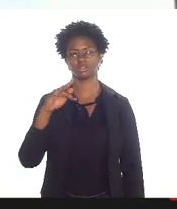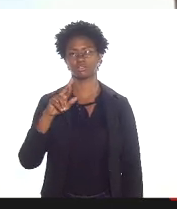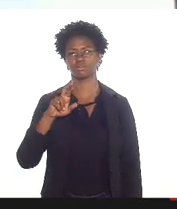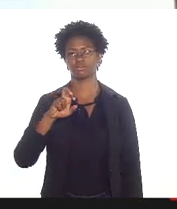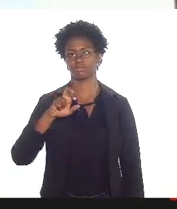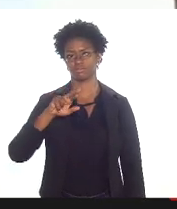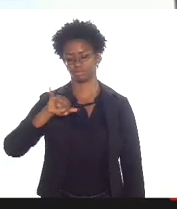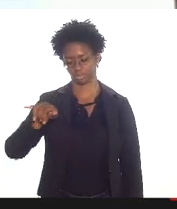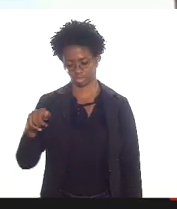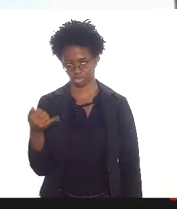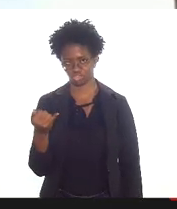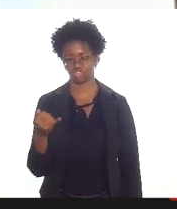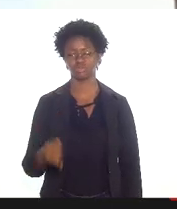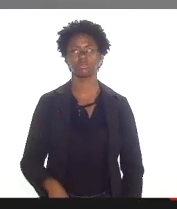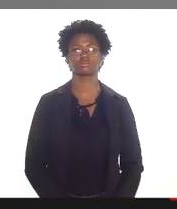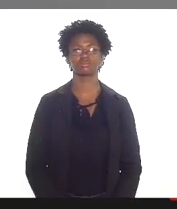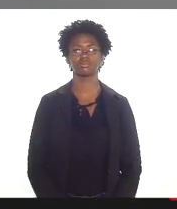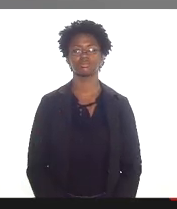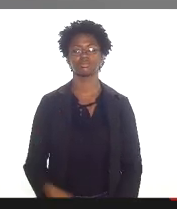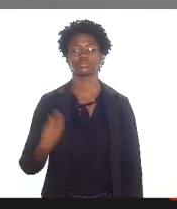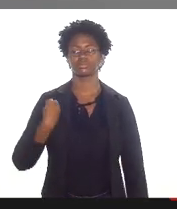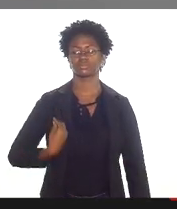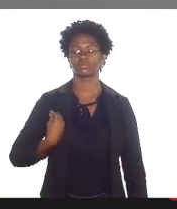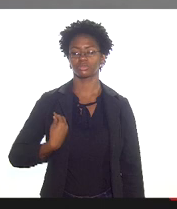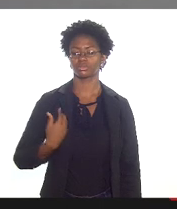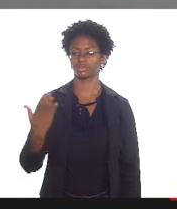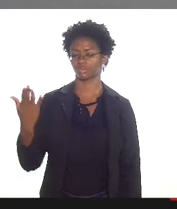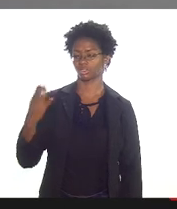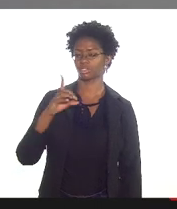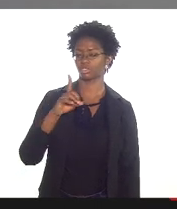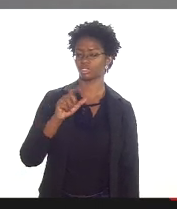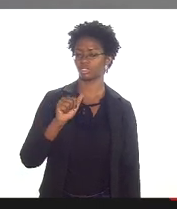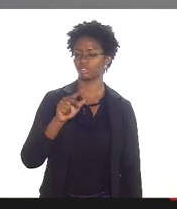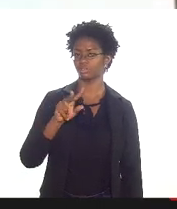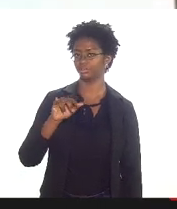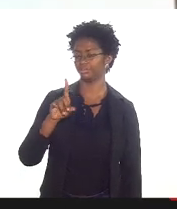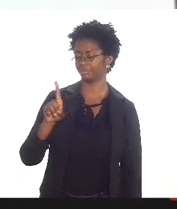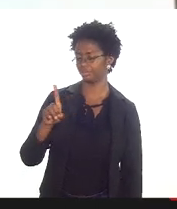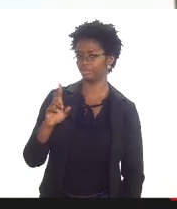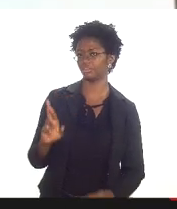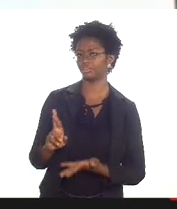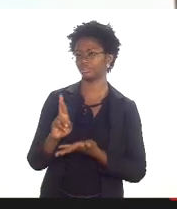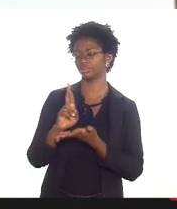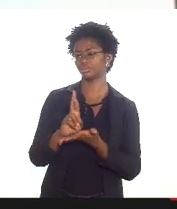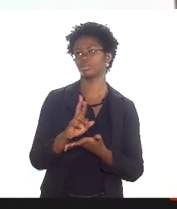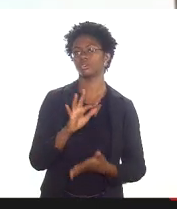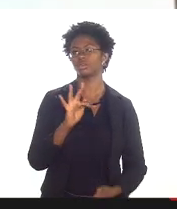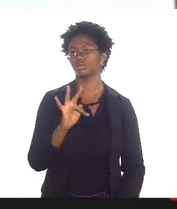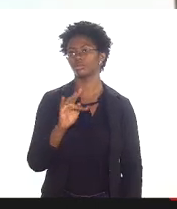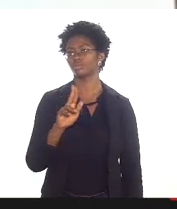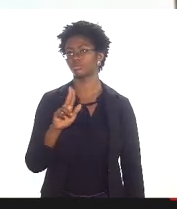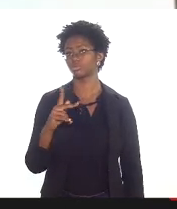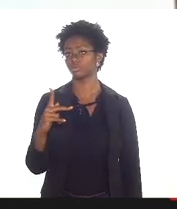Presença do doutor David Bacelar, representando a FUP.